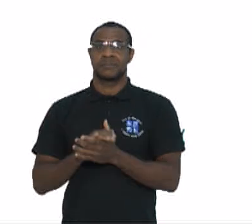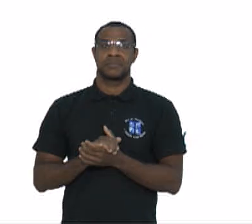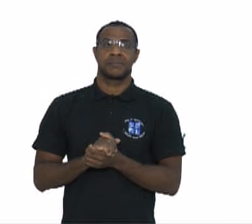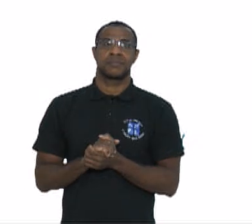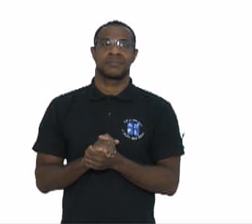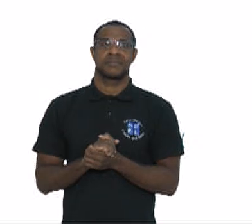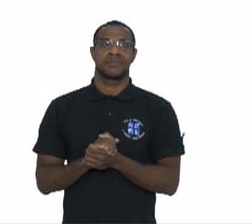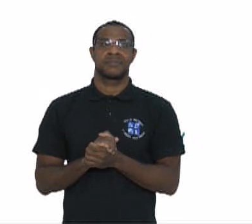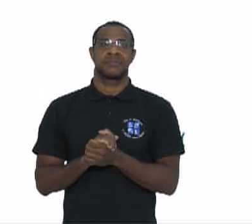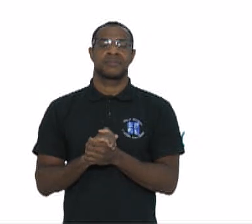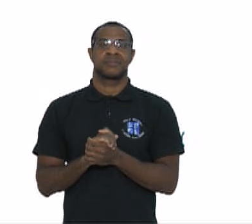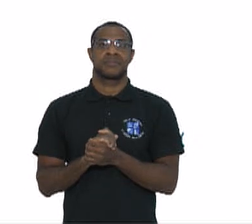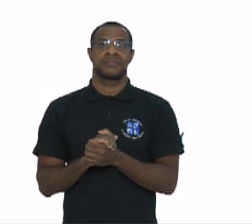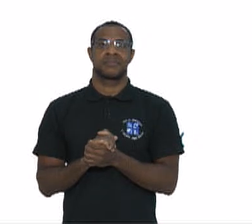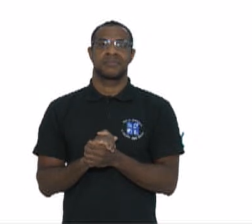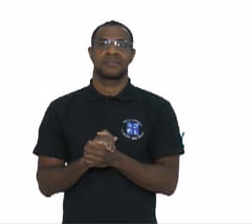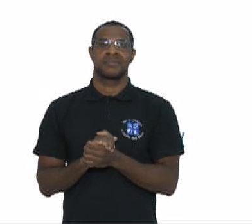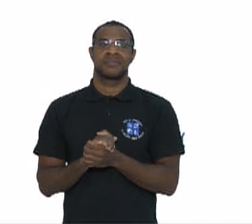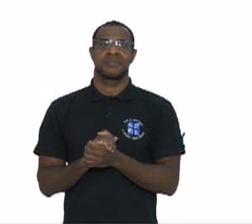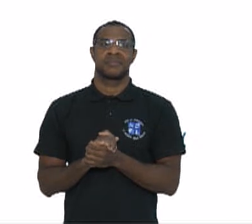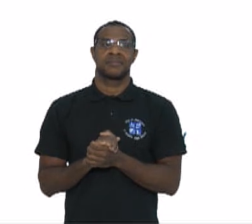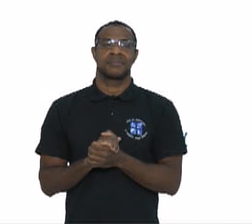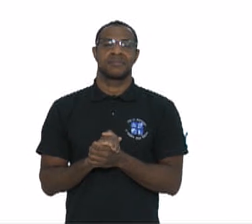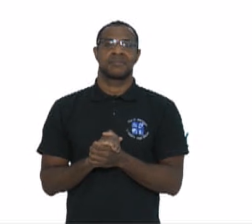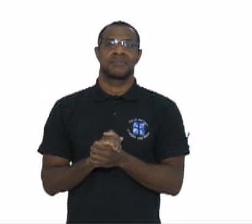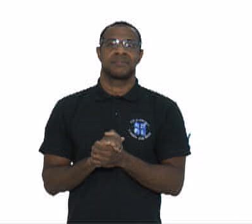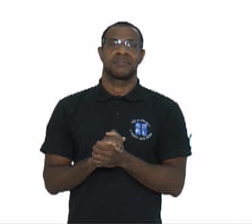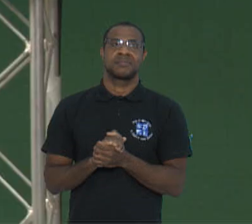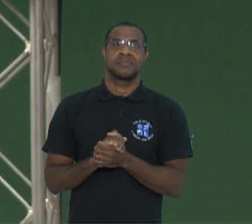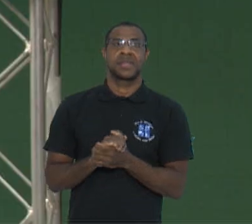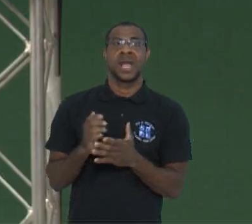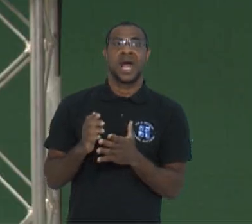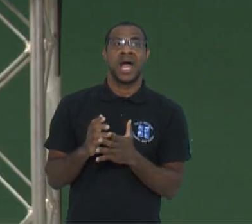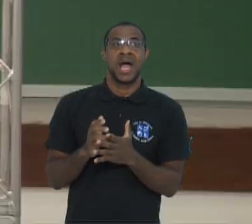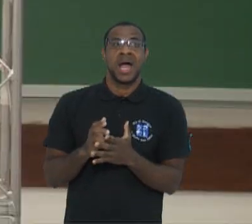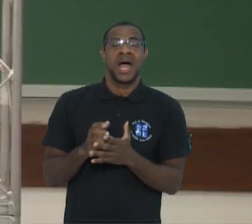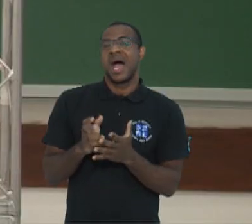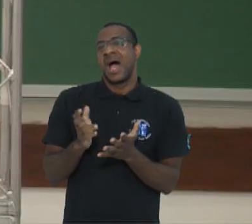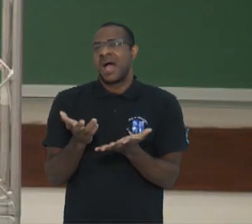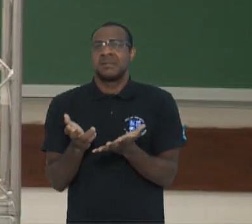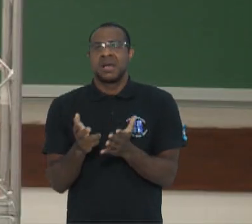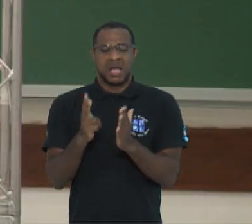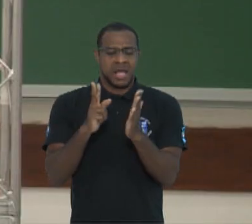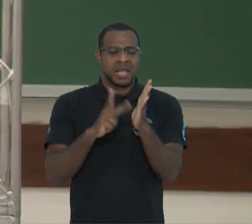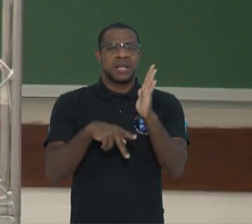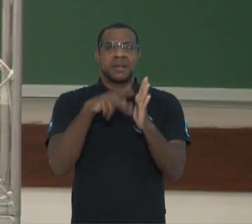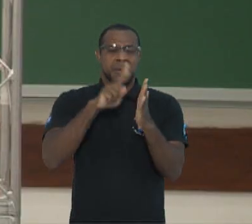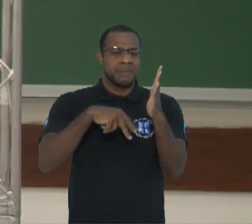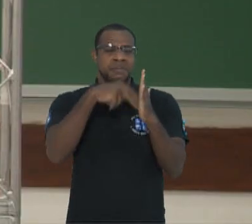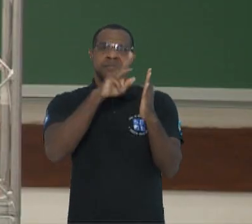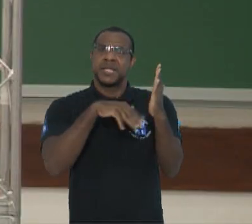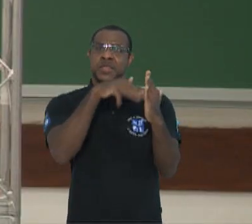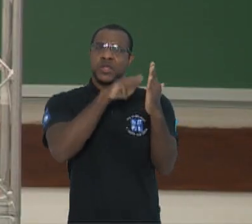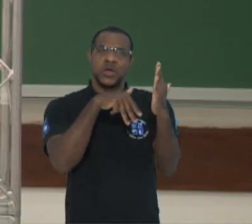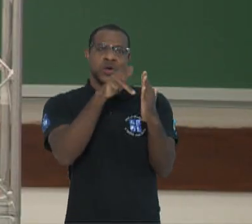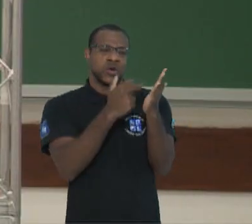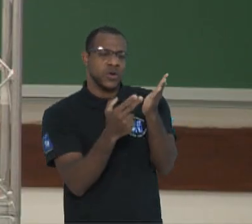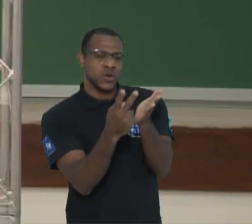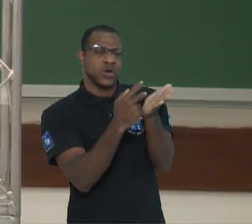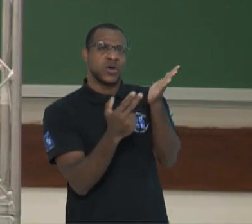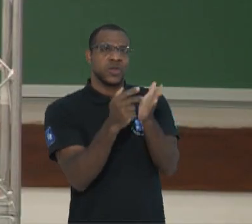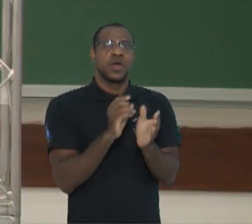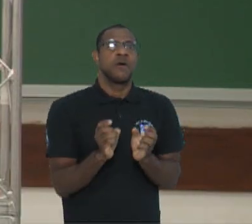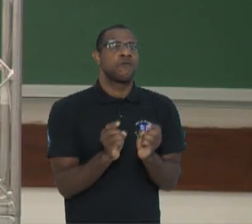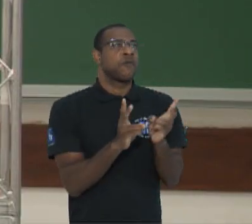make a pretty good hourly rate. Muitas das pinturas são vendidas por milhares, por dezenas de